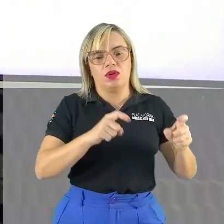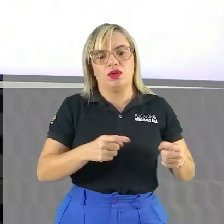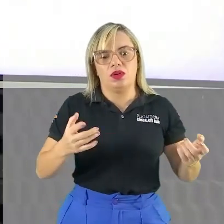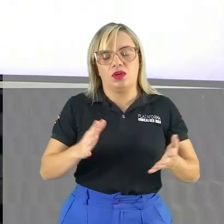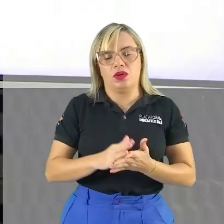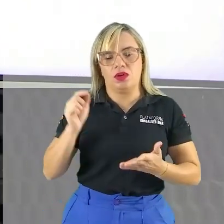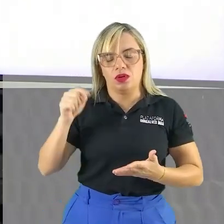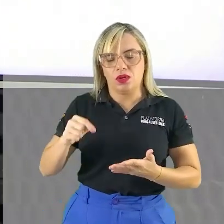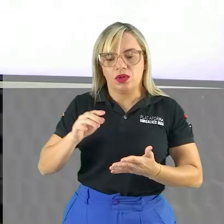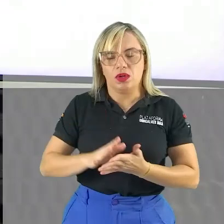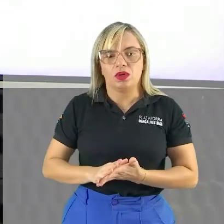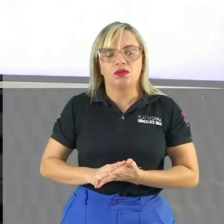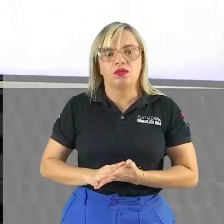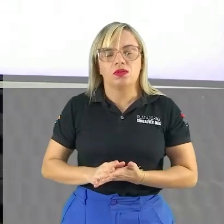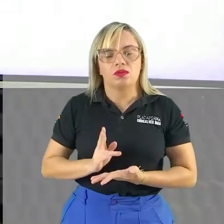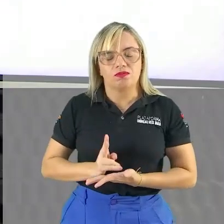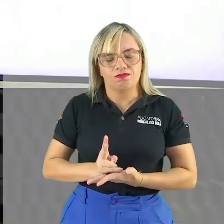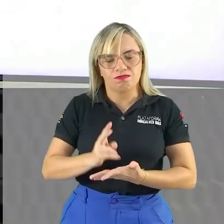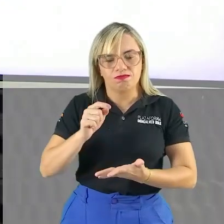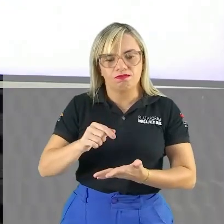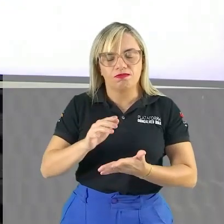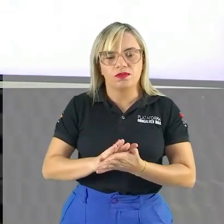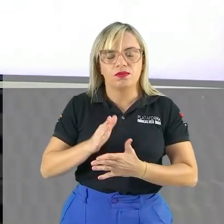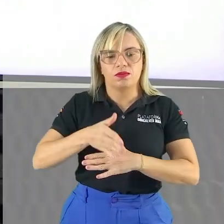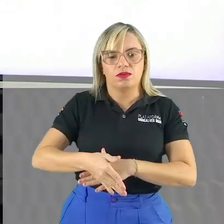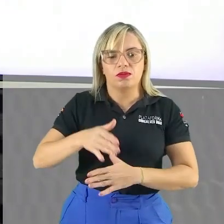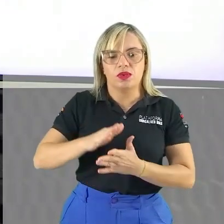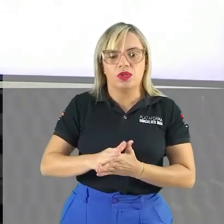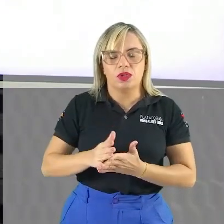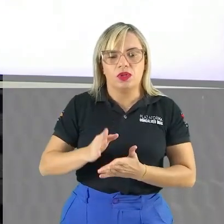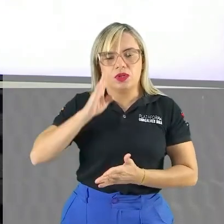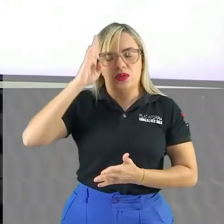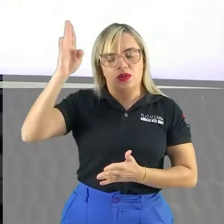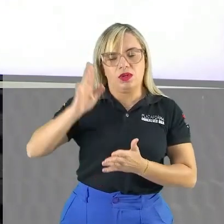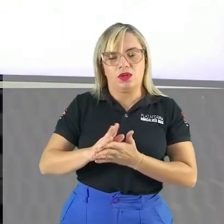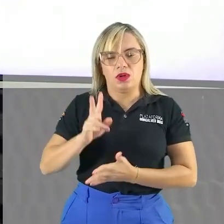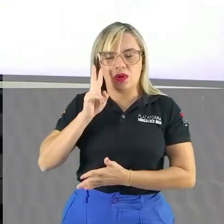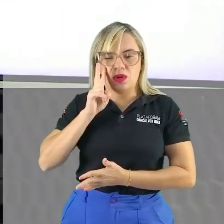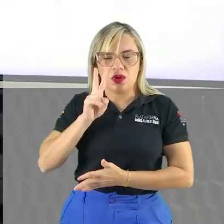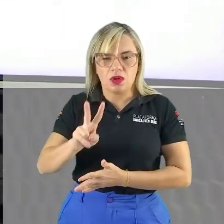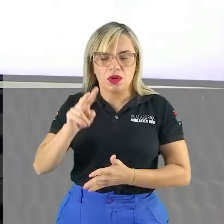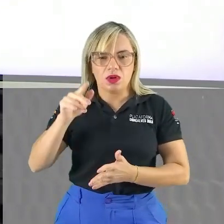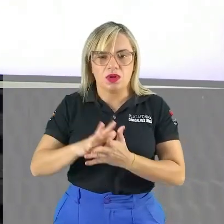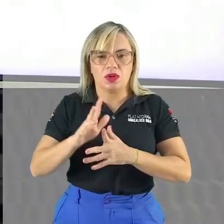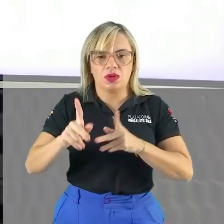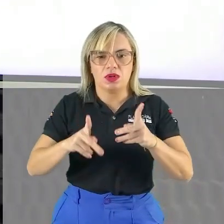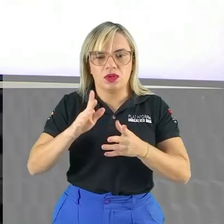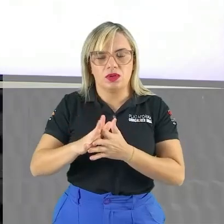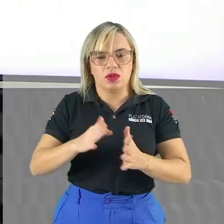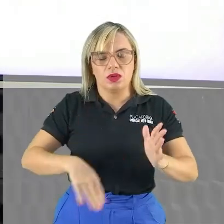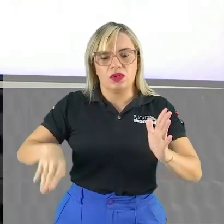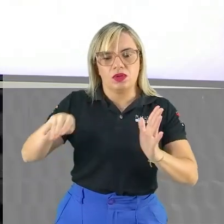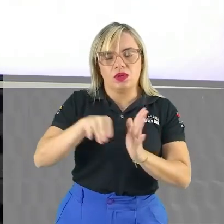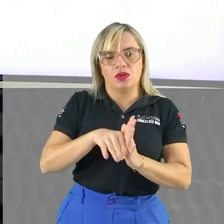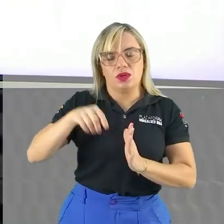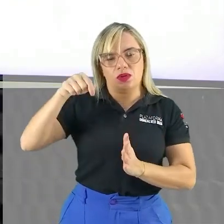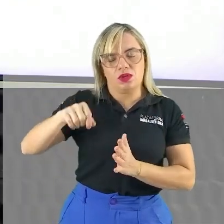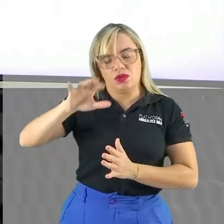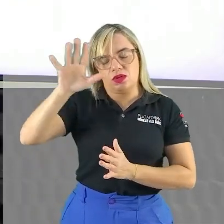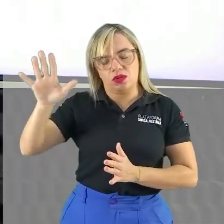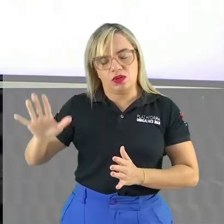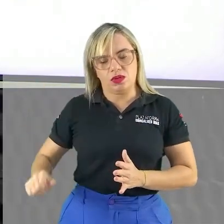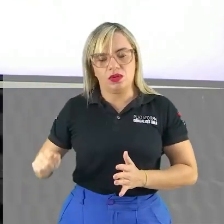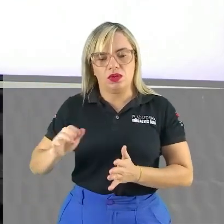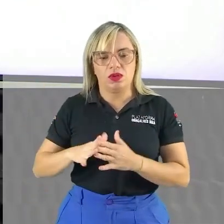de fora desse plano. Ela, claro, era o principal olhar destes que então chegaram nesse